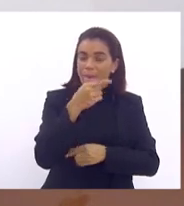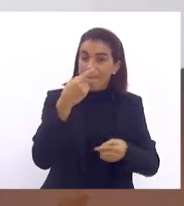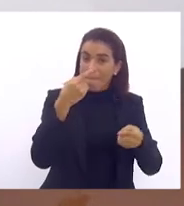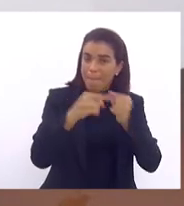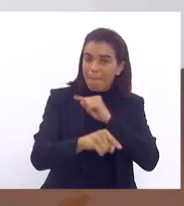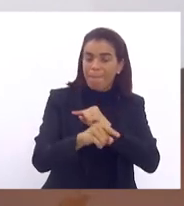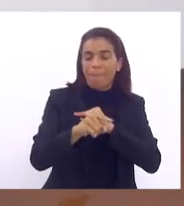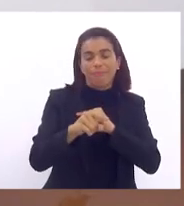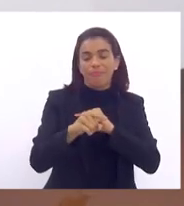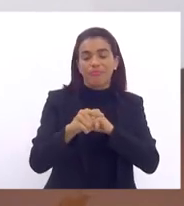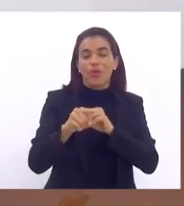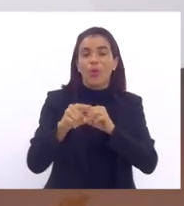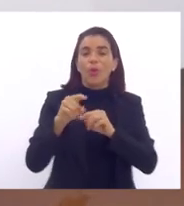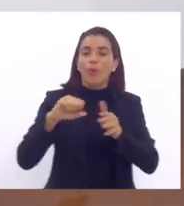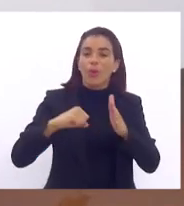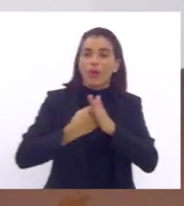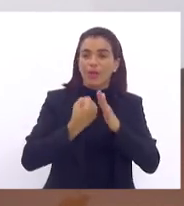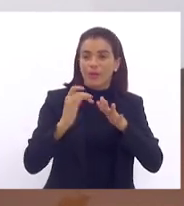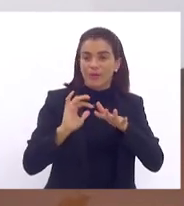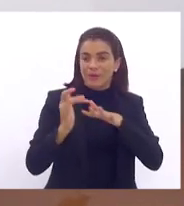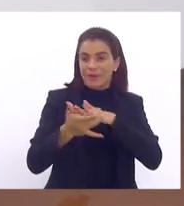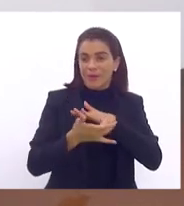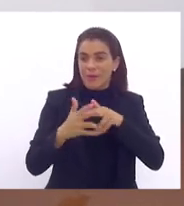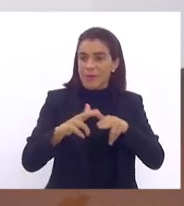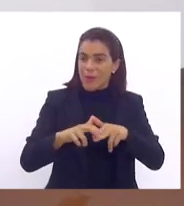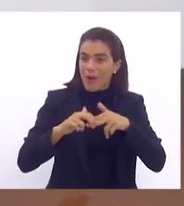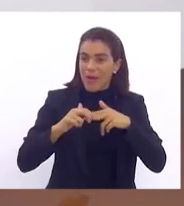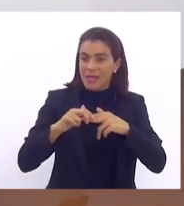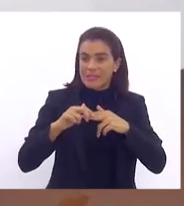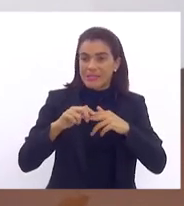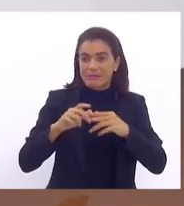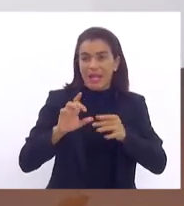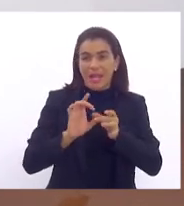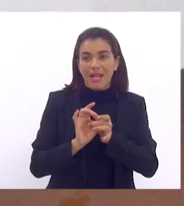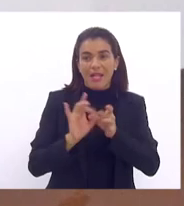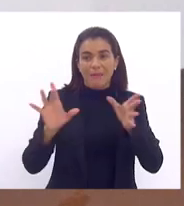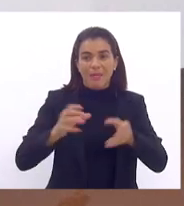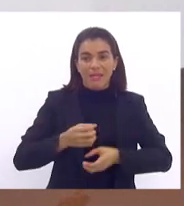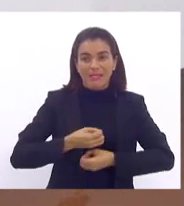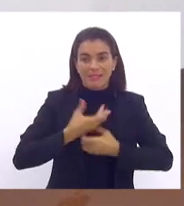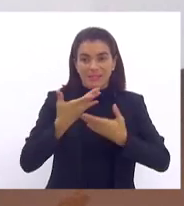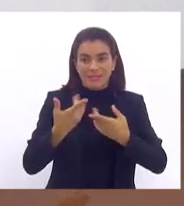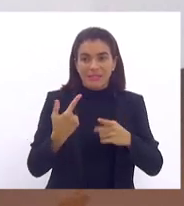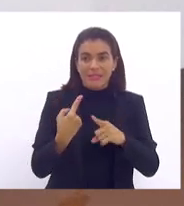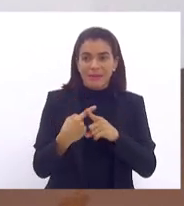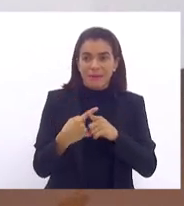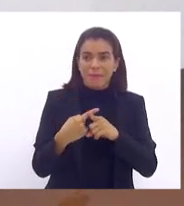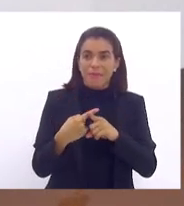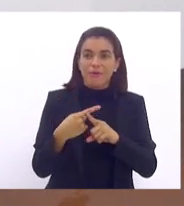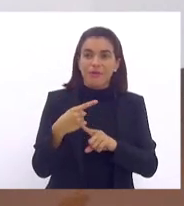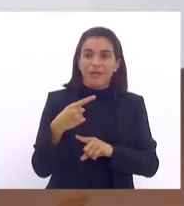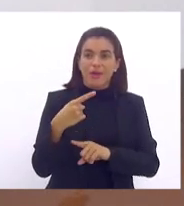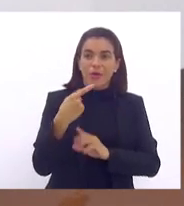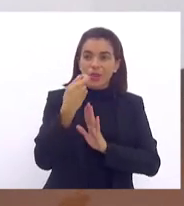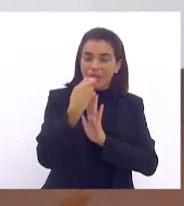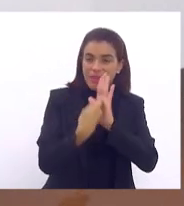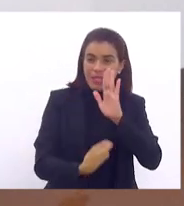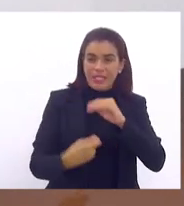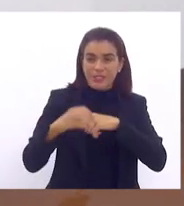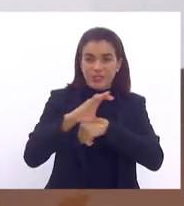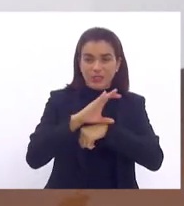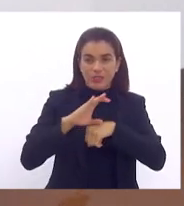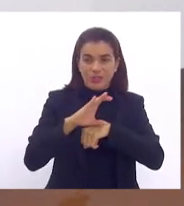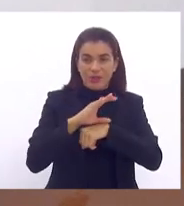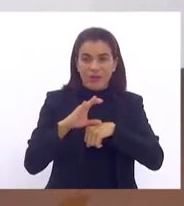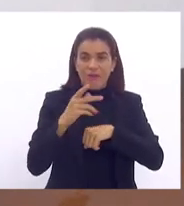de de bloqueio de perfis especialmente pela liberdade de expressão e porque o próprio texto constitucional parece muito claro em não admitir